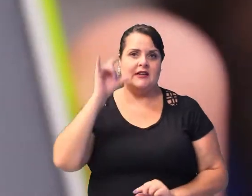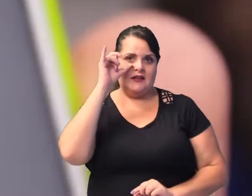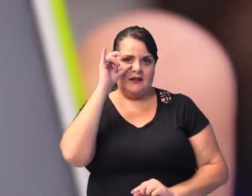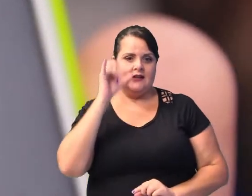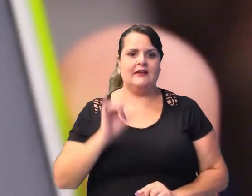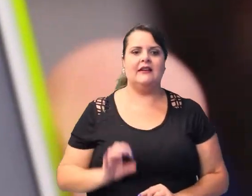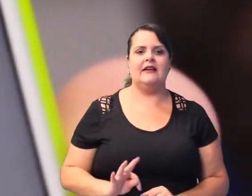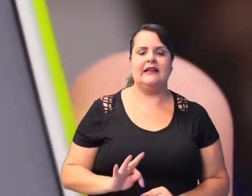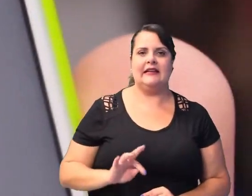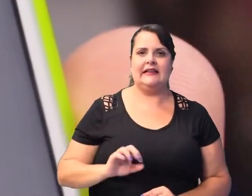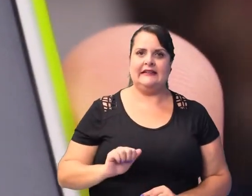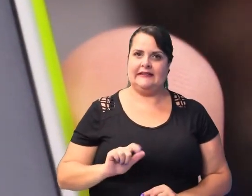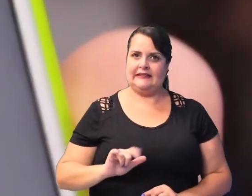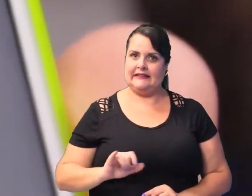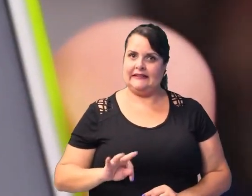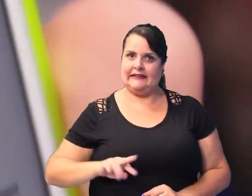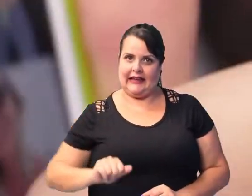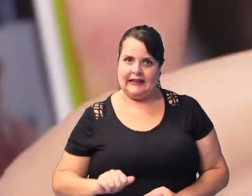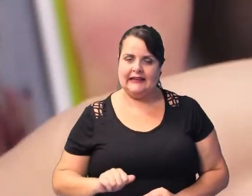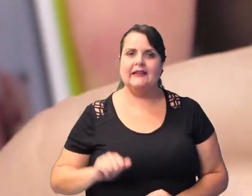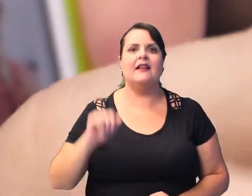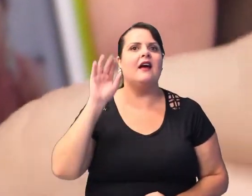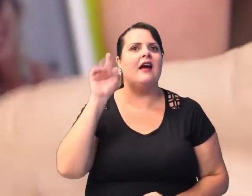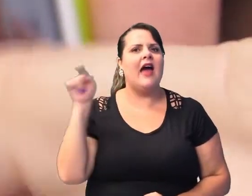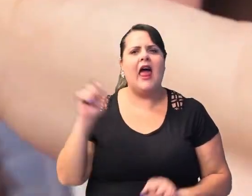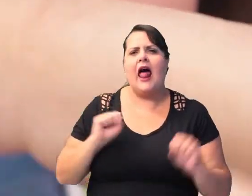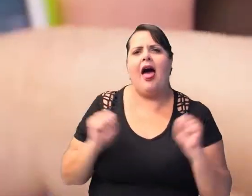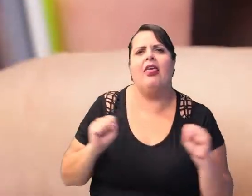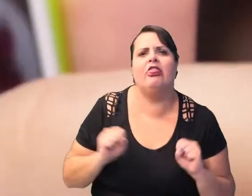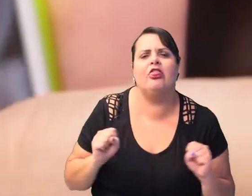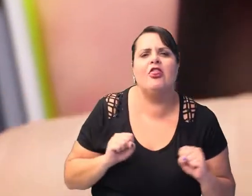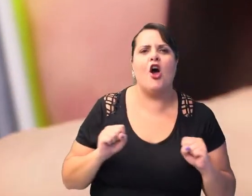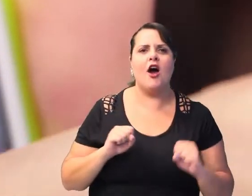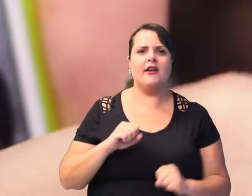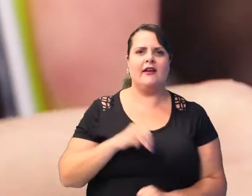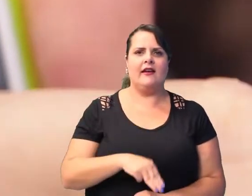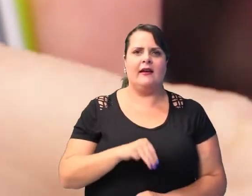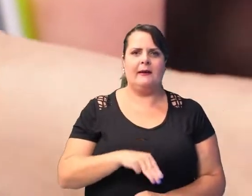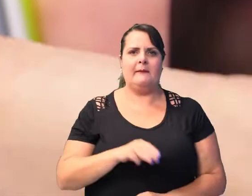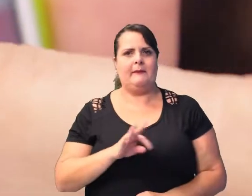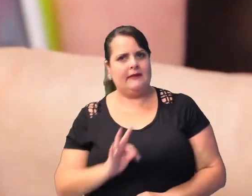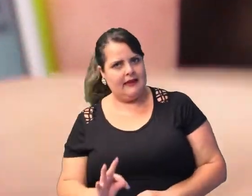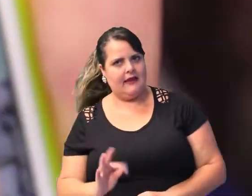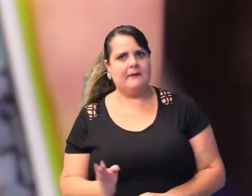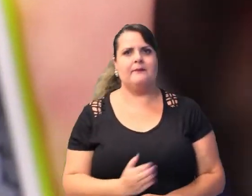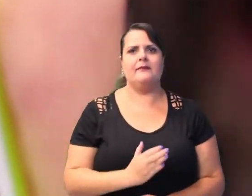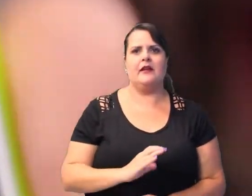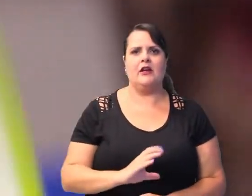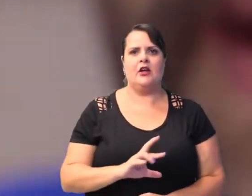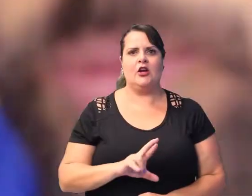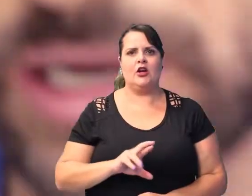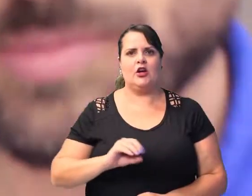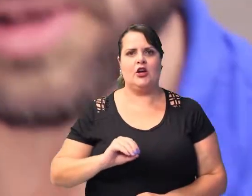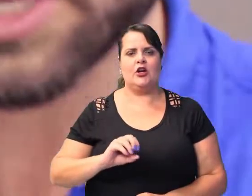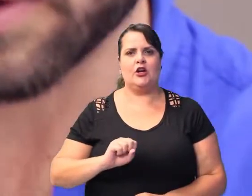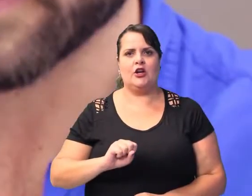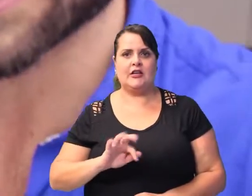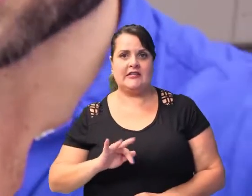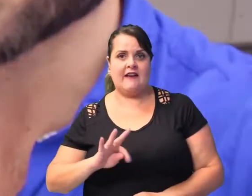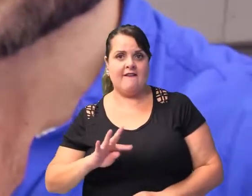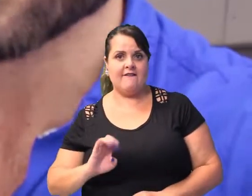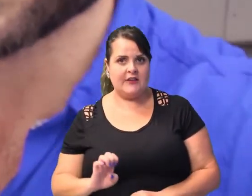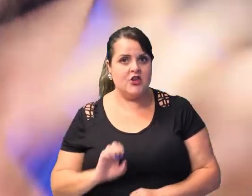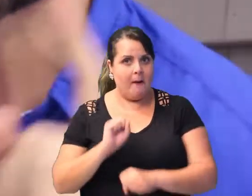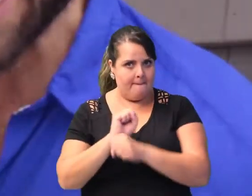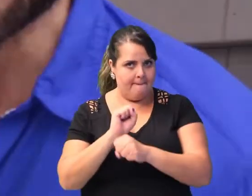que você pode conhecer a arroba talita gol varig com a pessoa que ama fazer mte a pessoa que ama também comer muito bem aliás no próximo jogo a gente vai